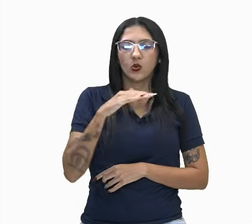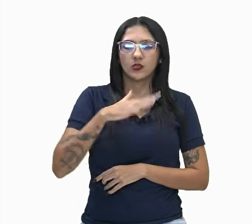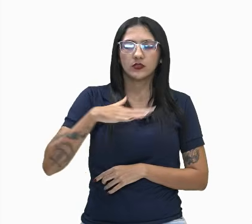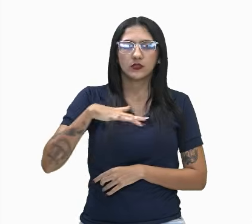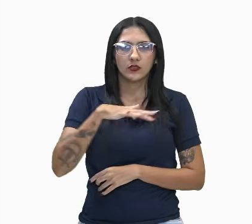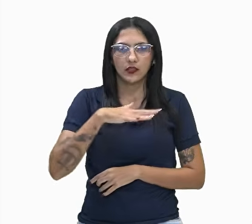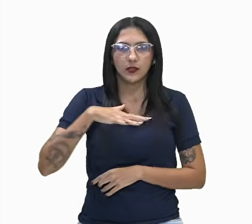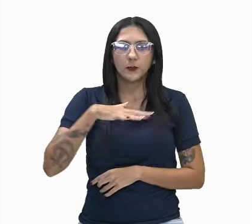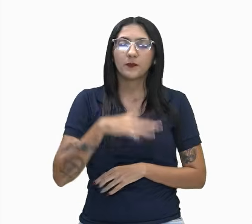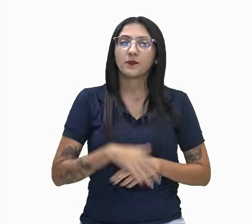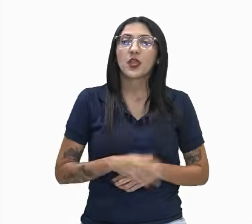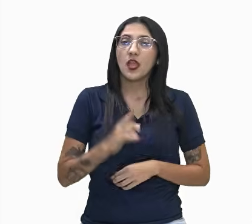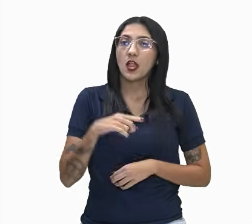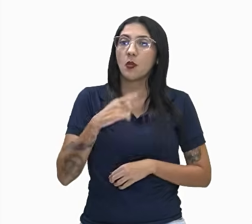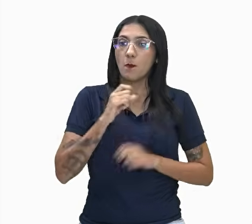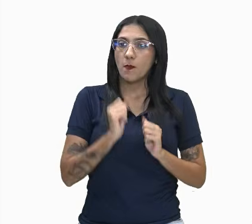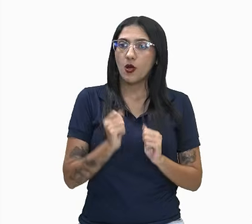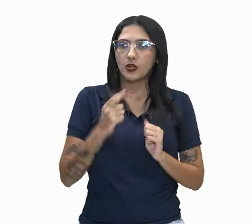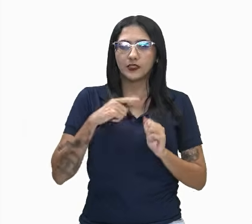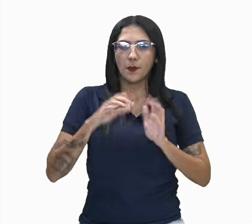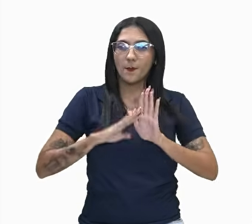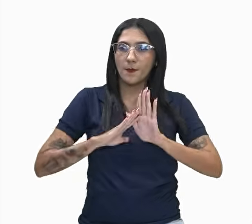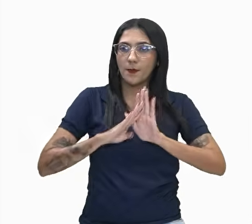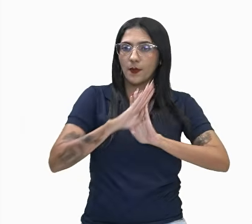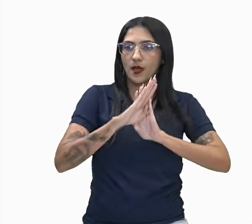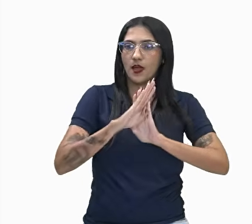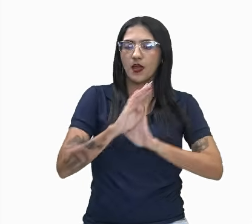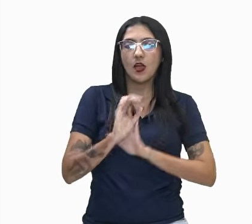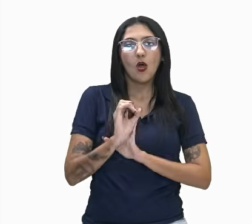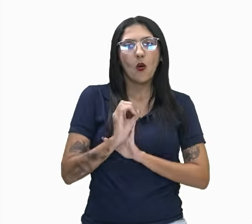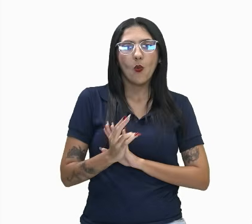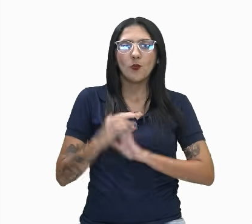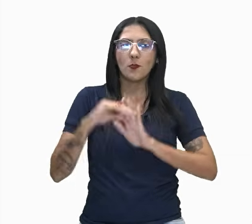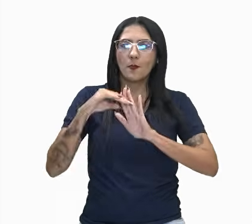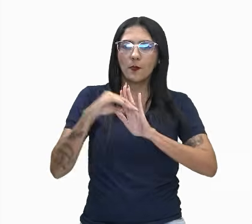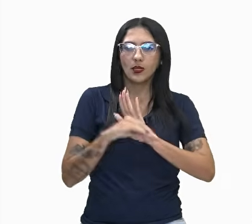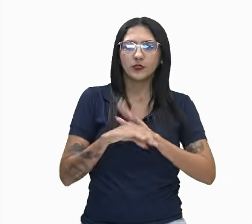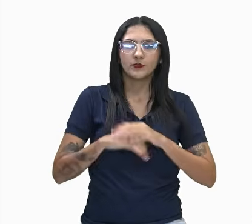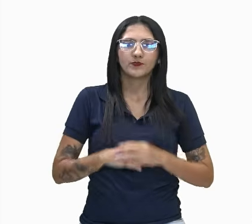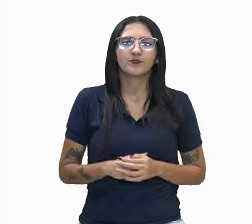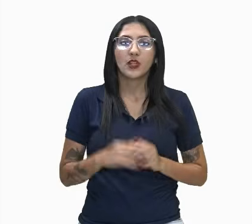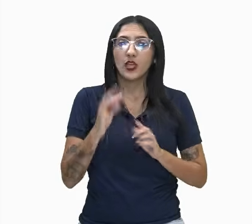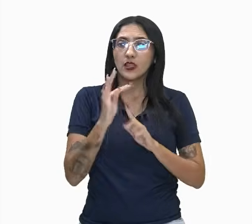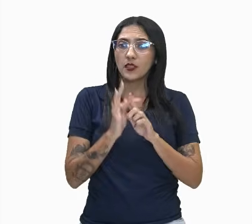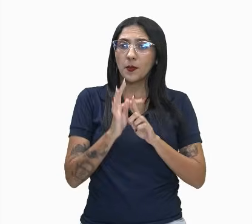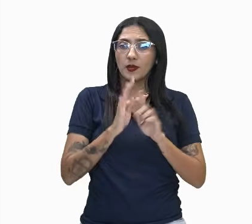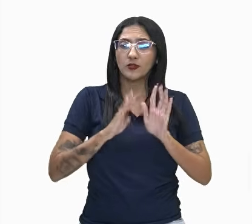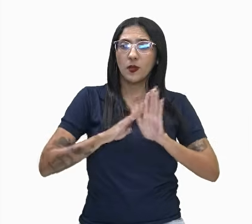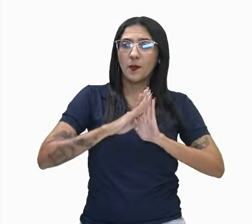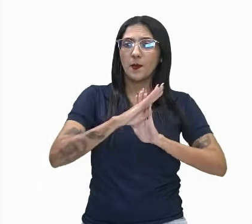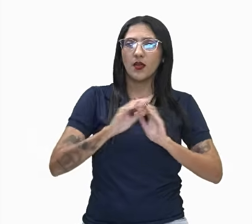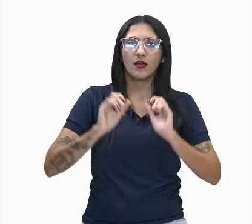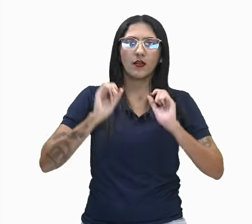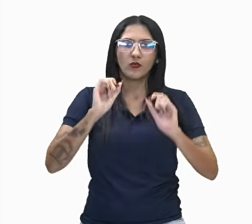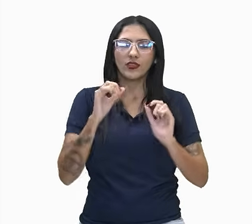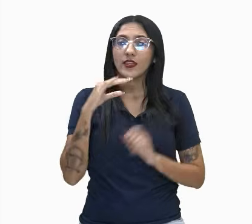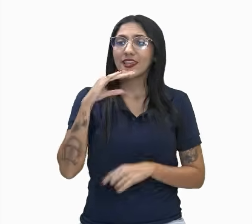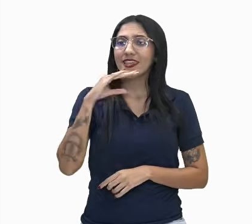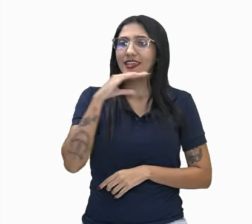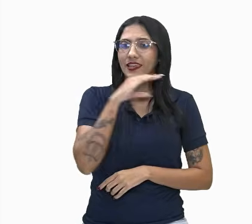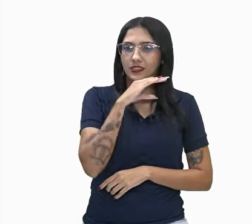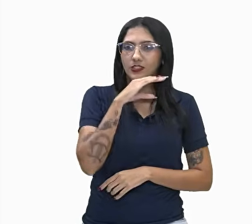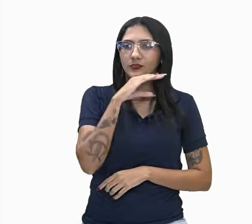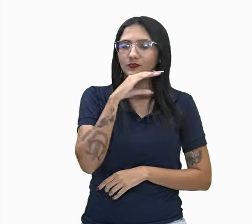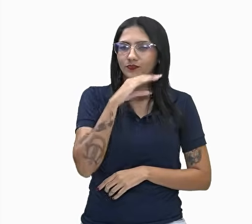que pode ser alto ou baixo. A temperatura alta vai ser quente e a